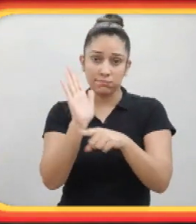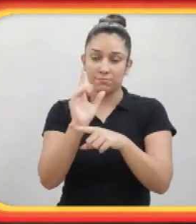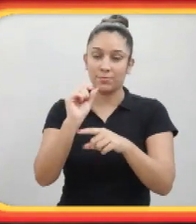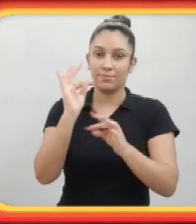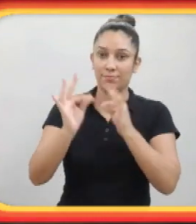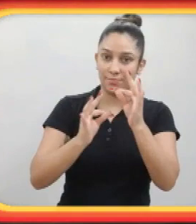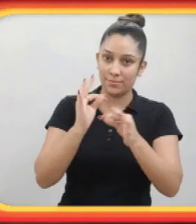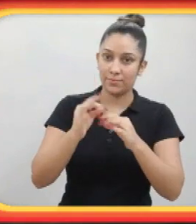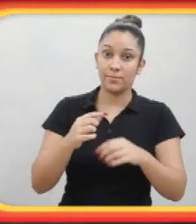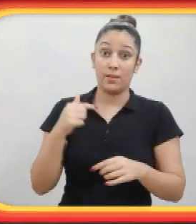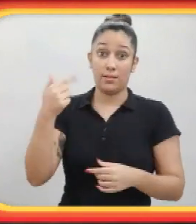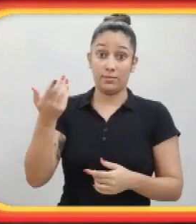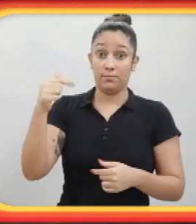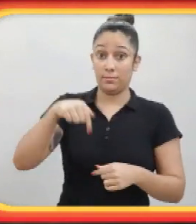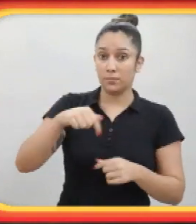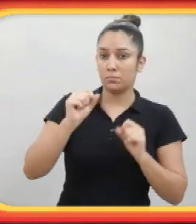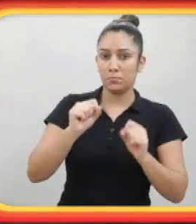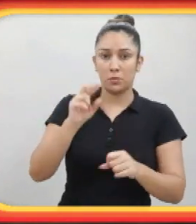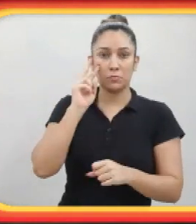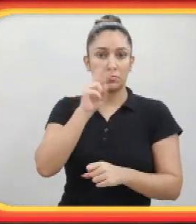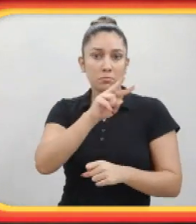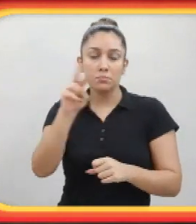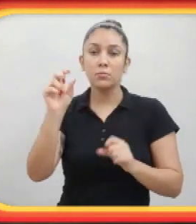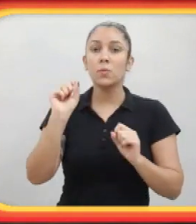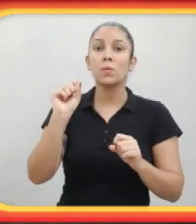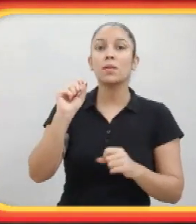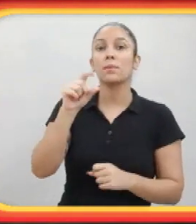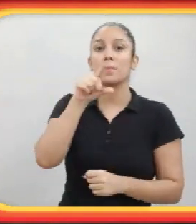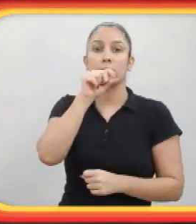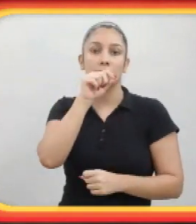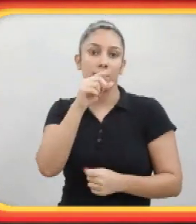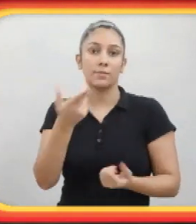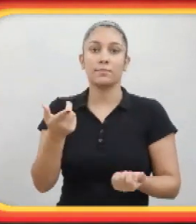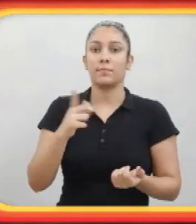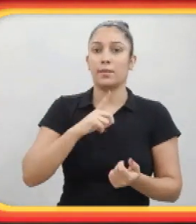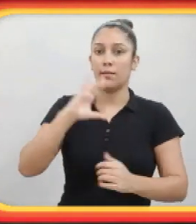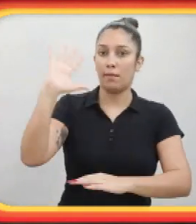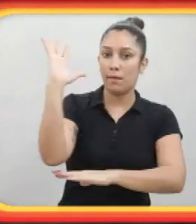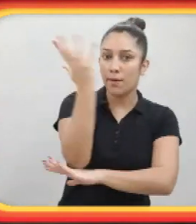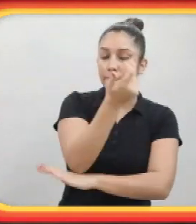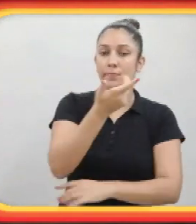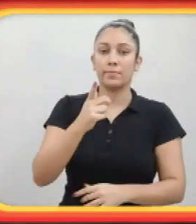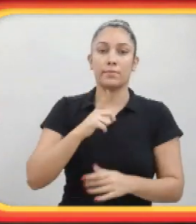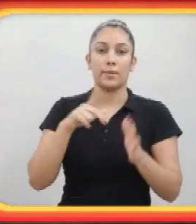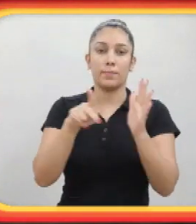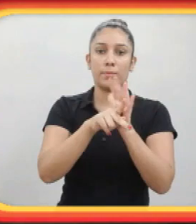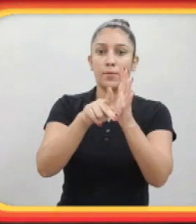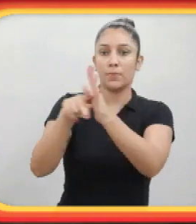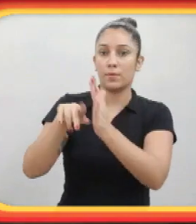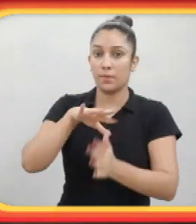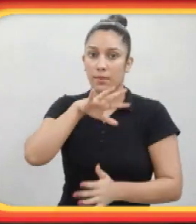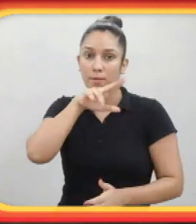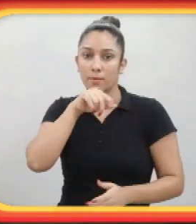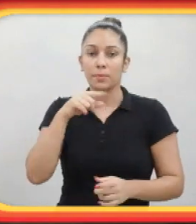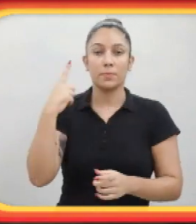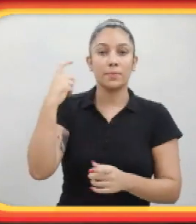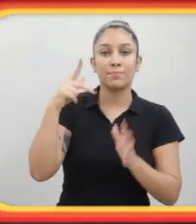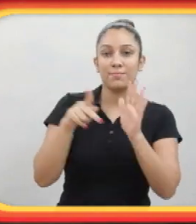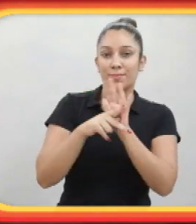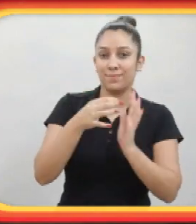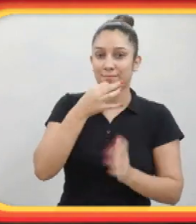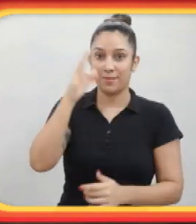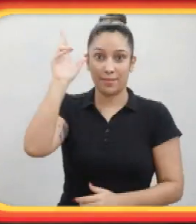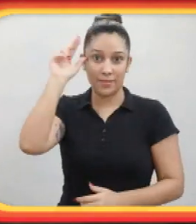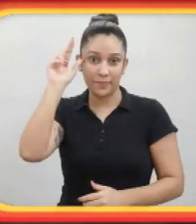dos sons, o próprio ambiente de terapia, ele já nos auxilia no processo